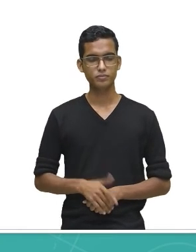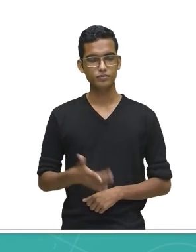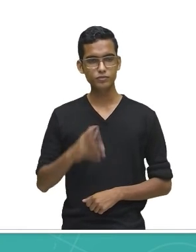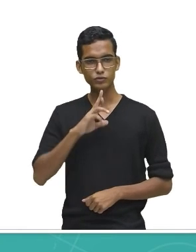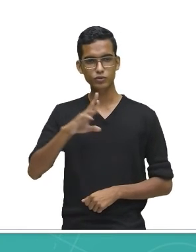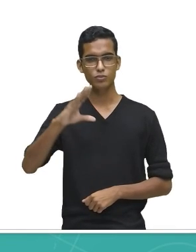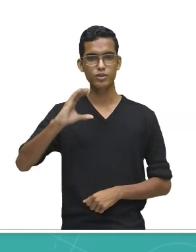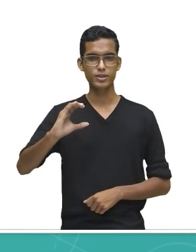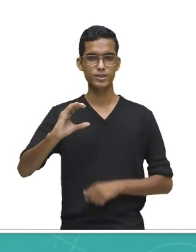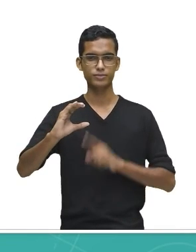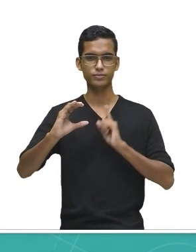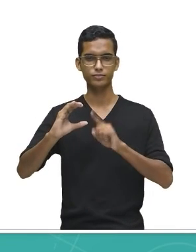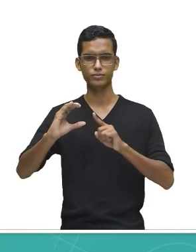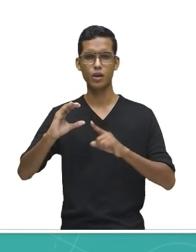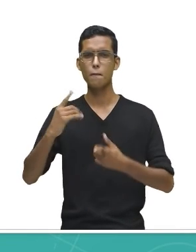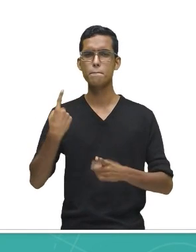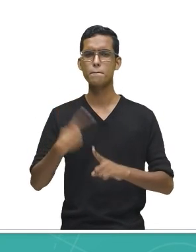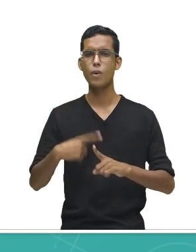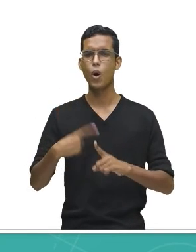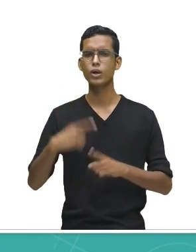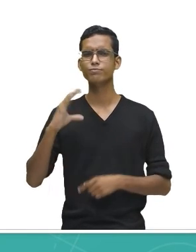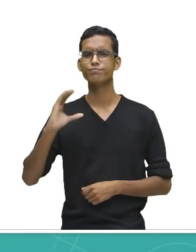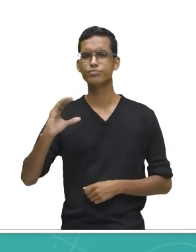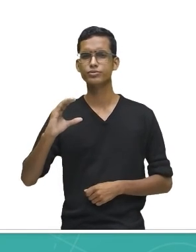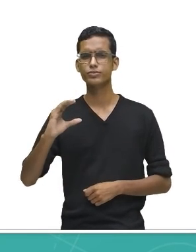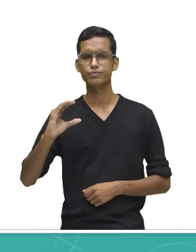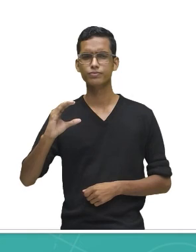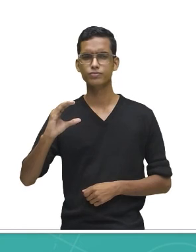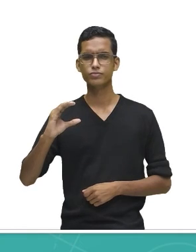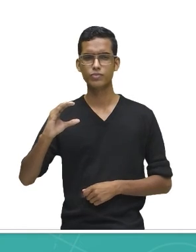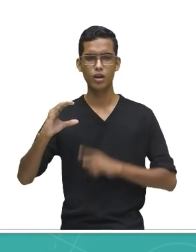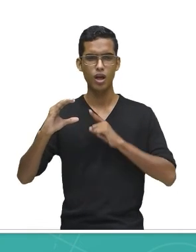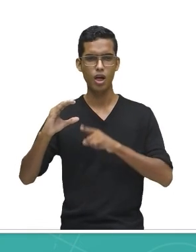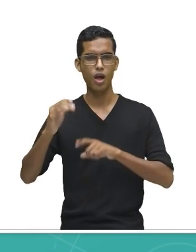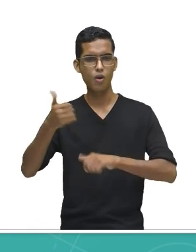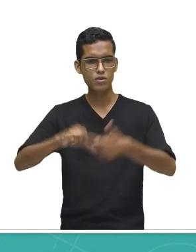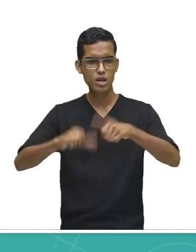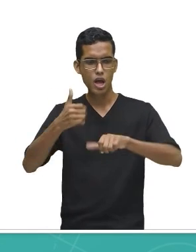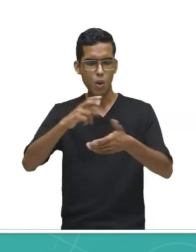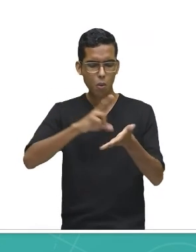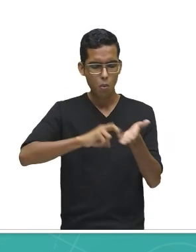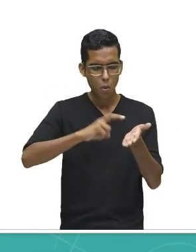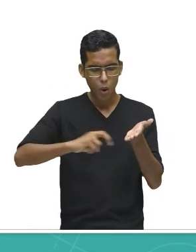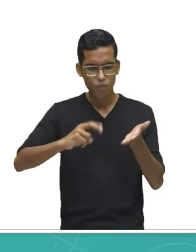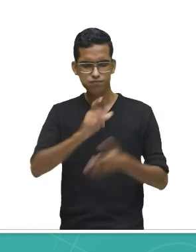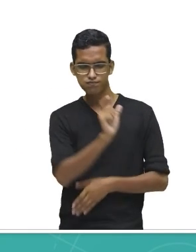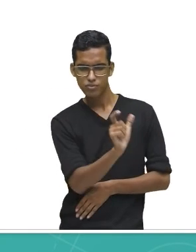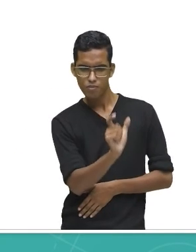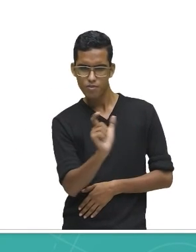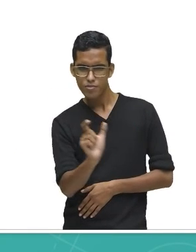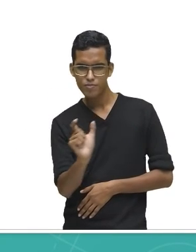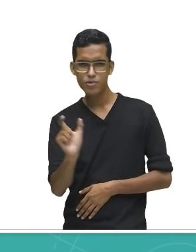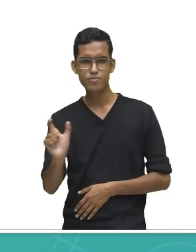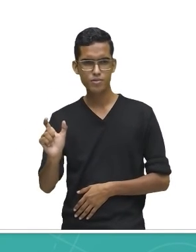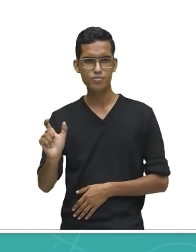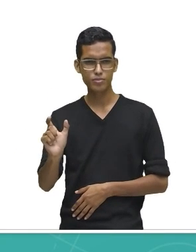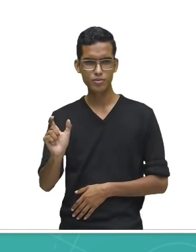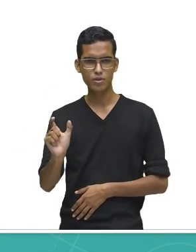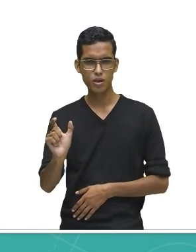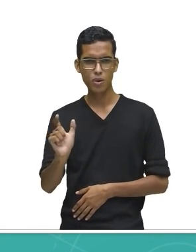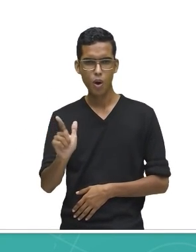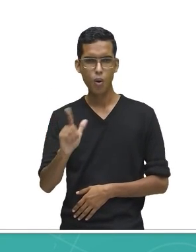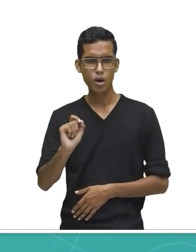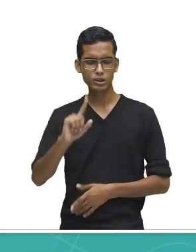Por quê? Ao analisarmos os vocábulos em questão, atestamos que a alternativa que se